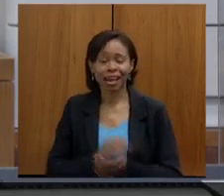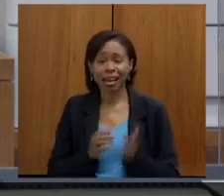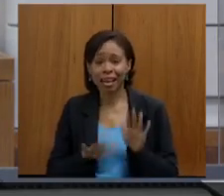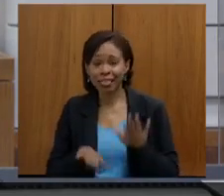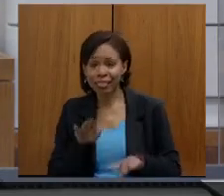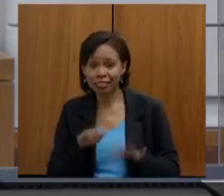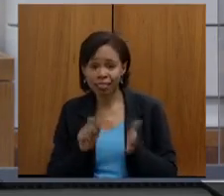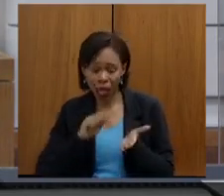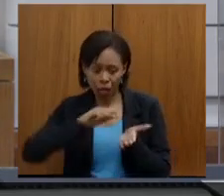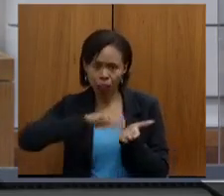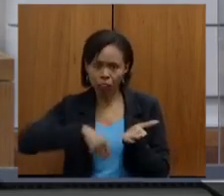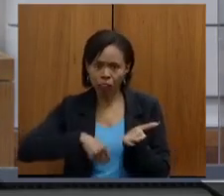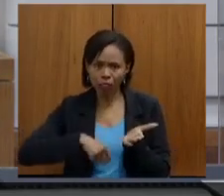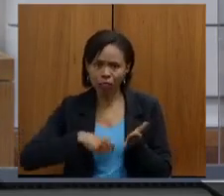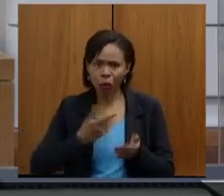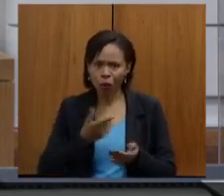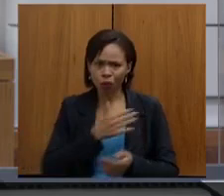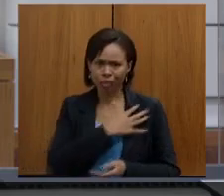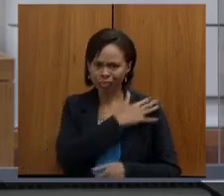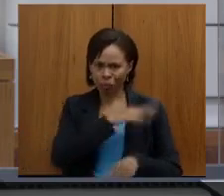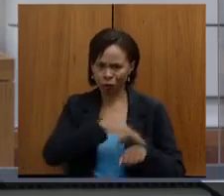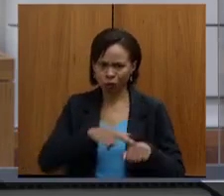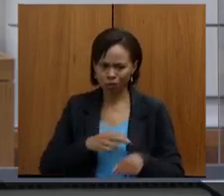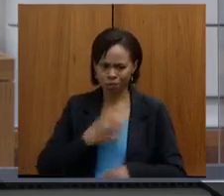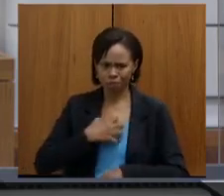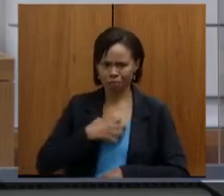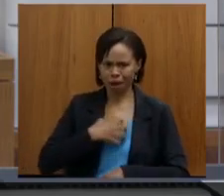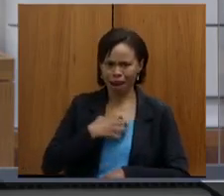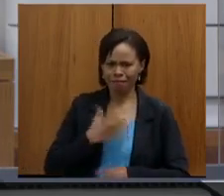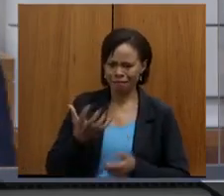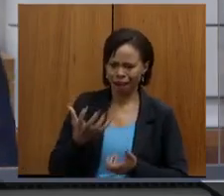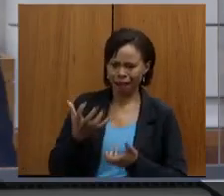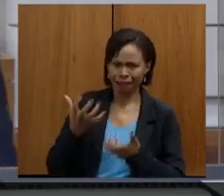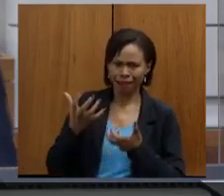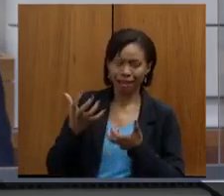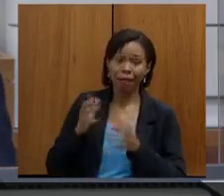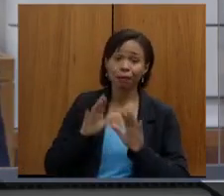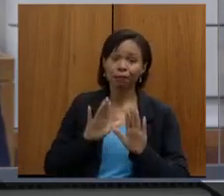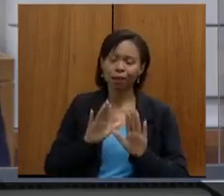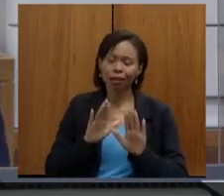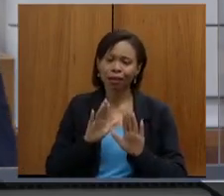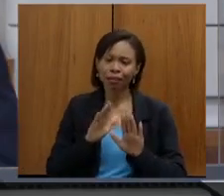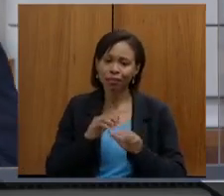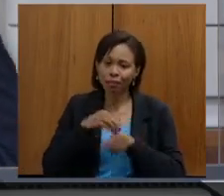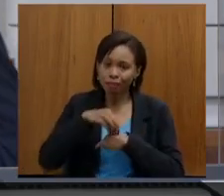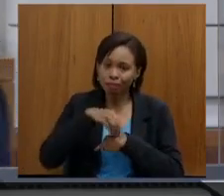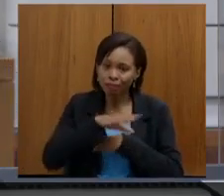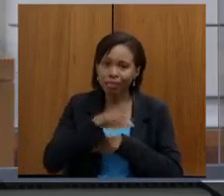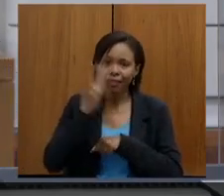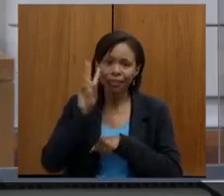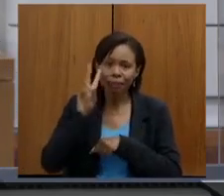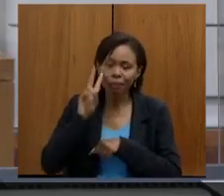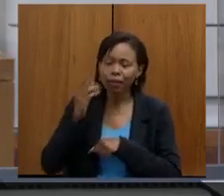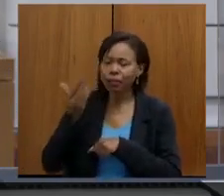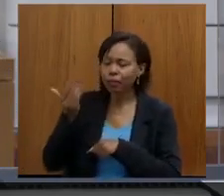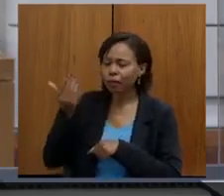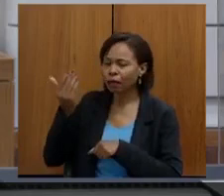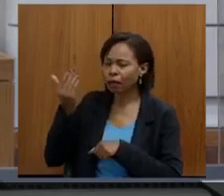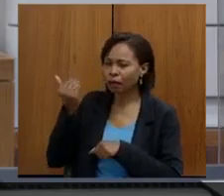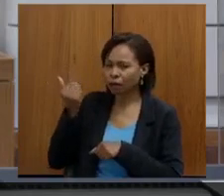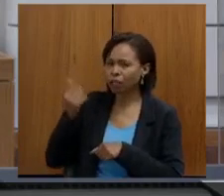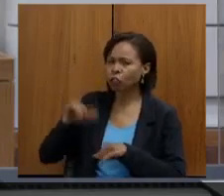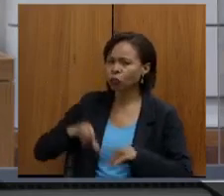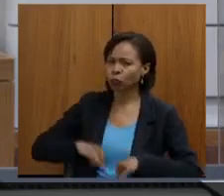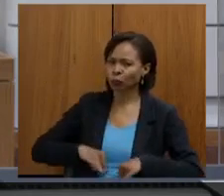assina que Rodrigues bravo que é isso que aquilo mas eu queria lembrar ele que nós sofremos sabe esse é meu